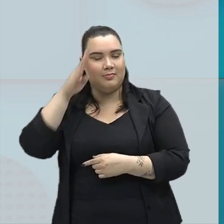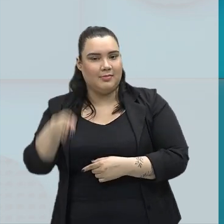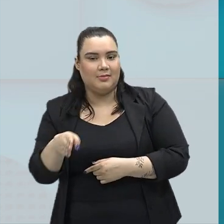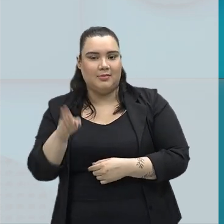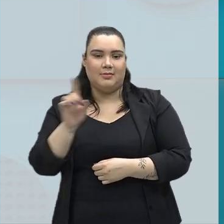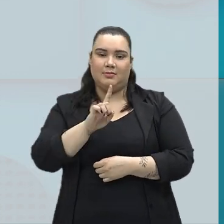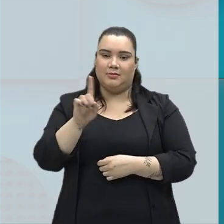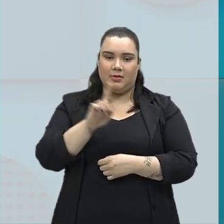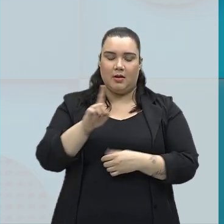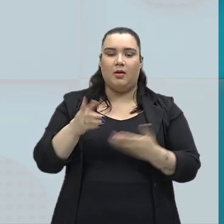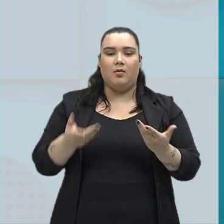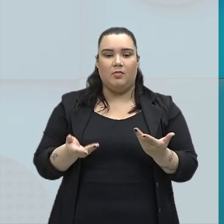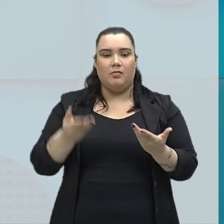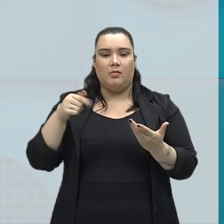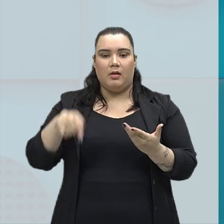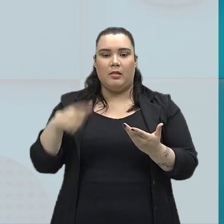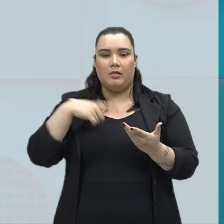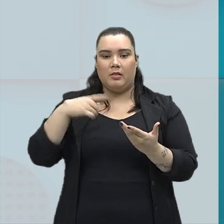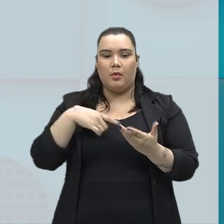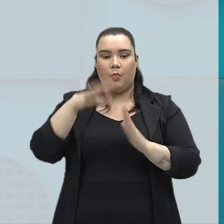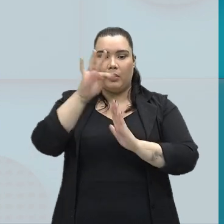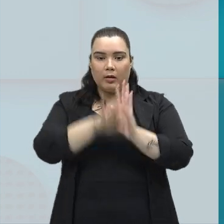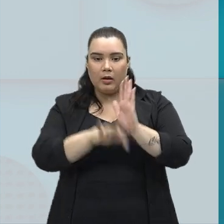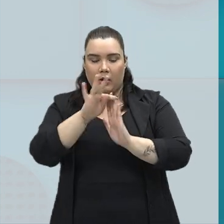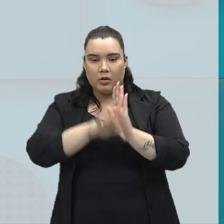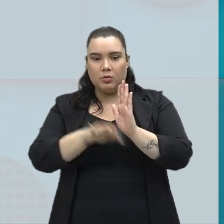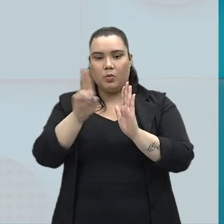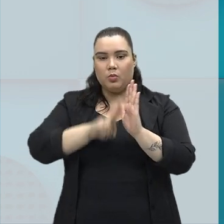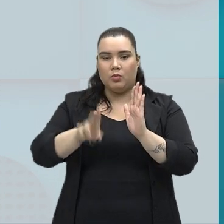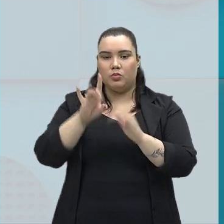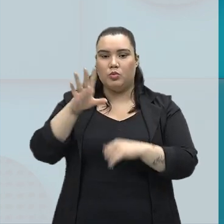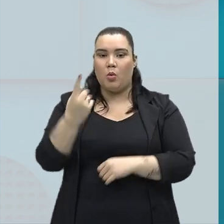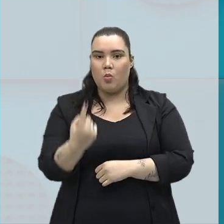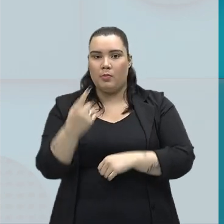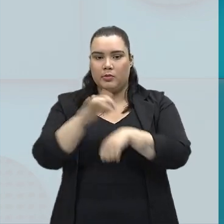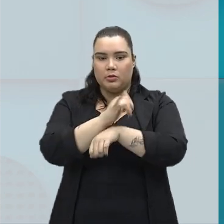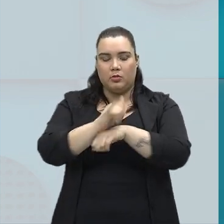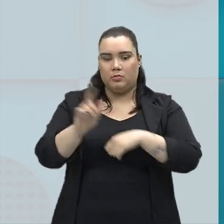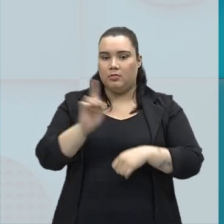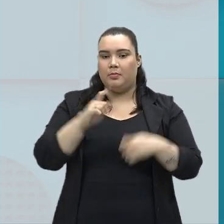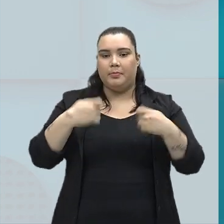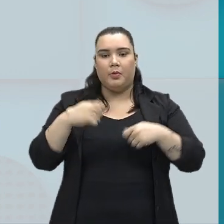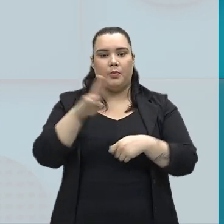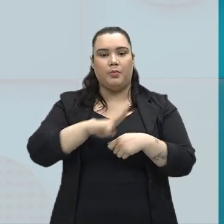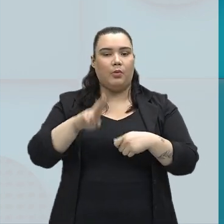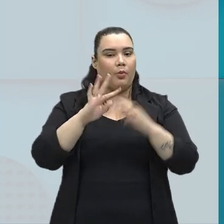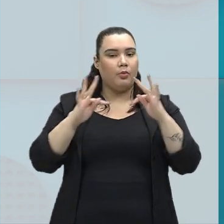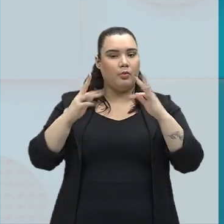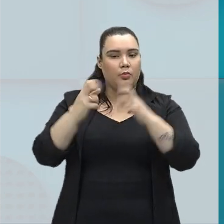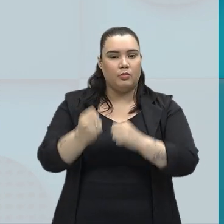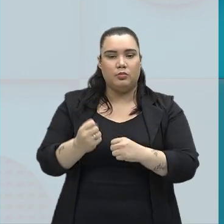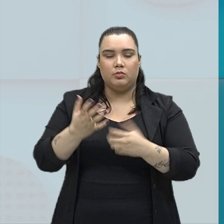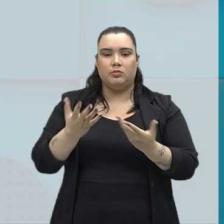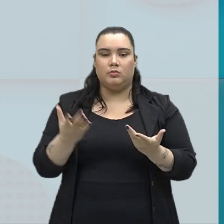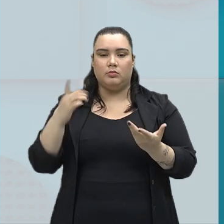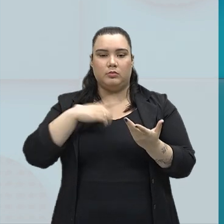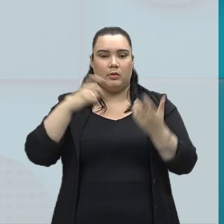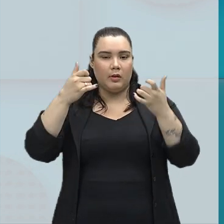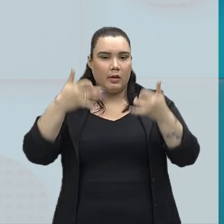Não dá para a gente trazer só para o texto uma estratégia apenas. A gente tem que usar tudo que a gente sabe. Como eu